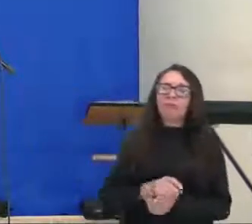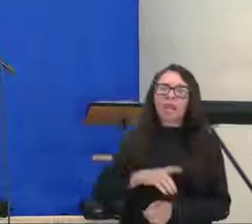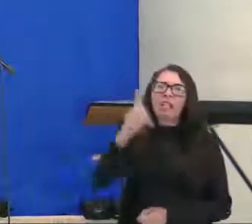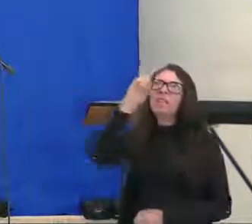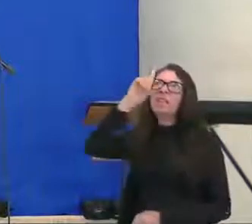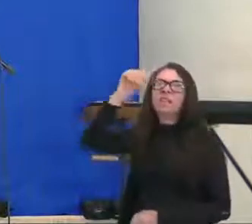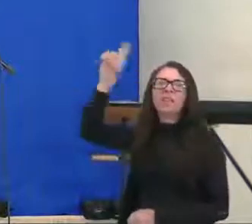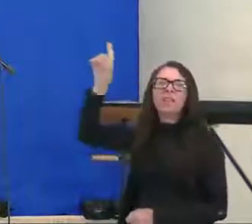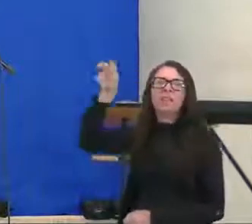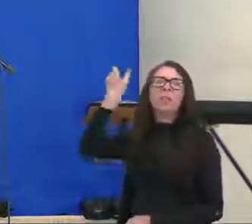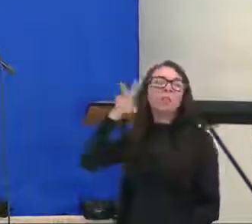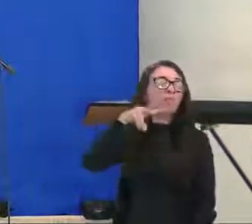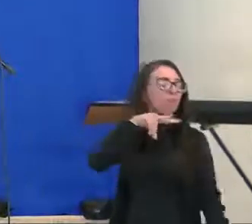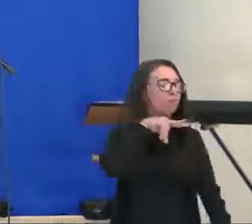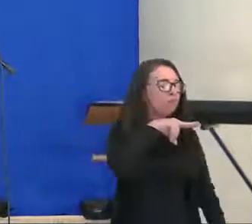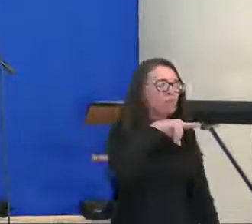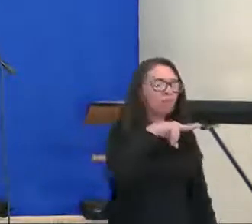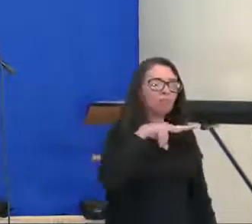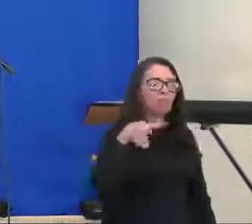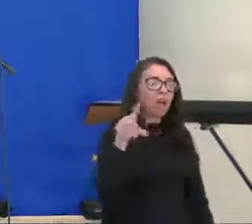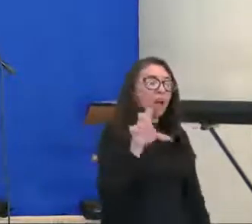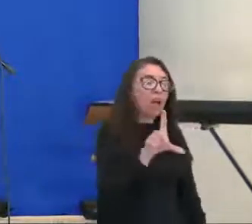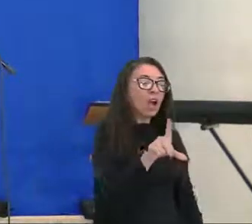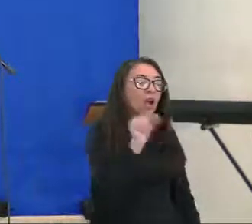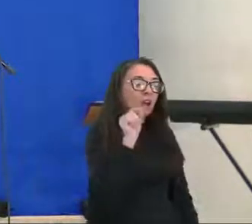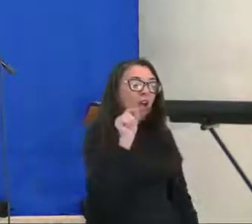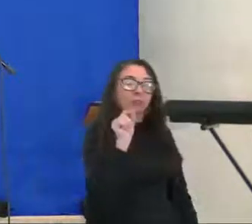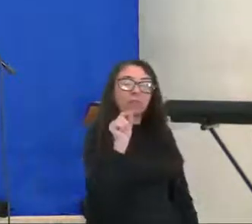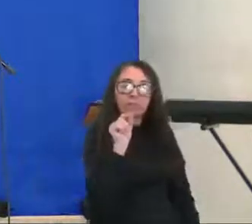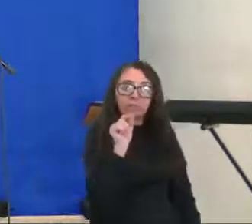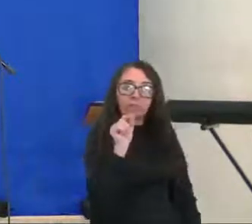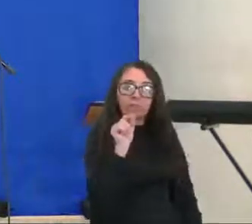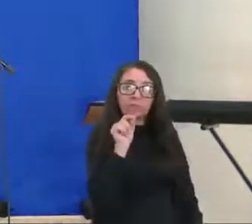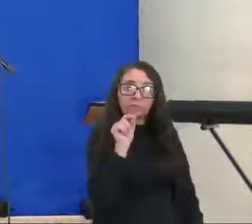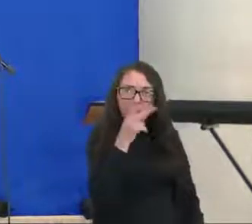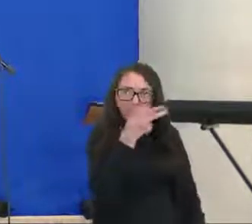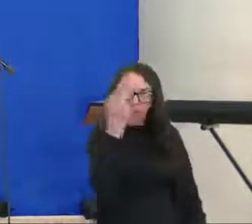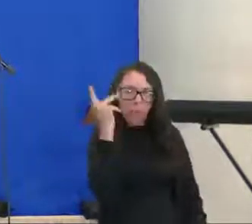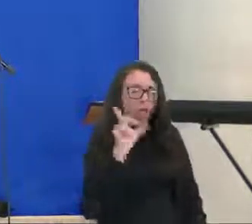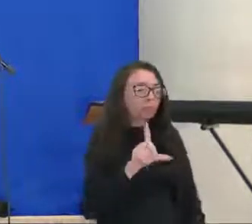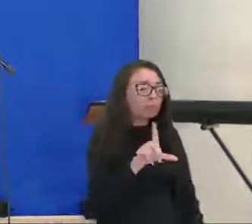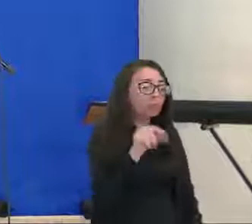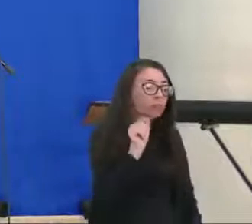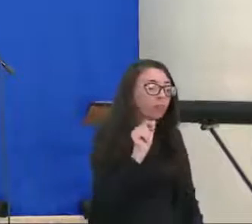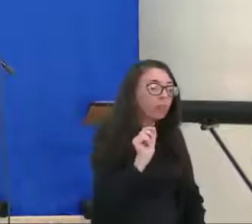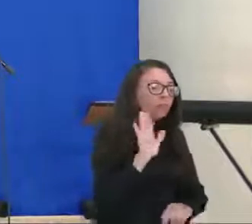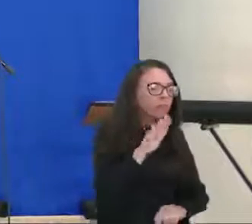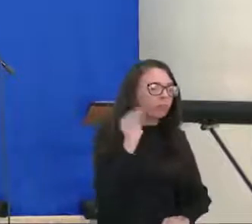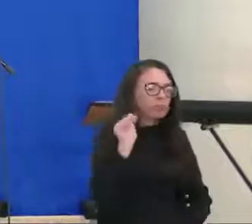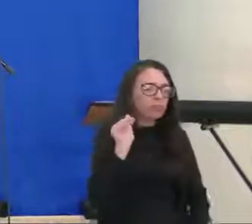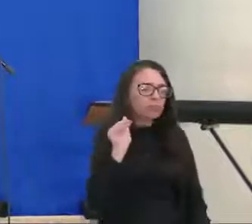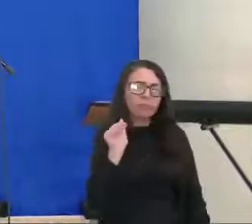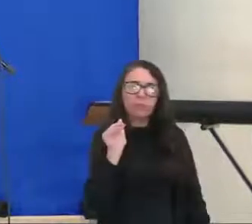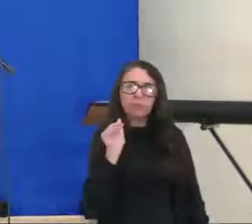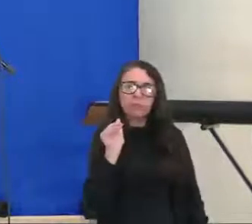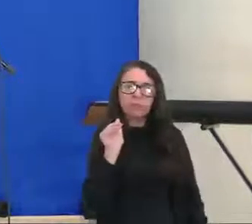encontrava alguém, ele tinha um propósito, chamava esse alguém, capacitava esse alguém, e esse alguém